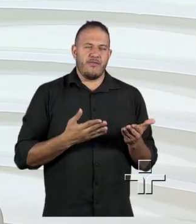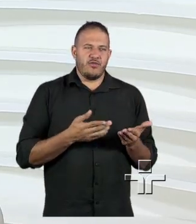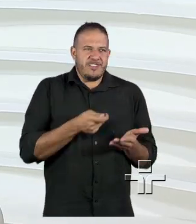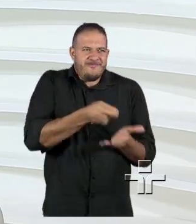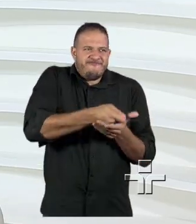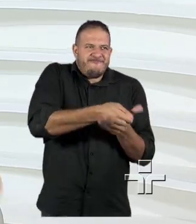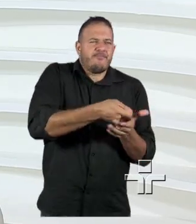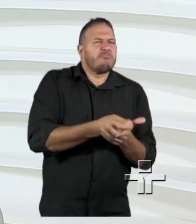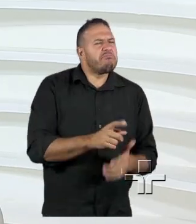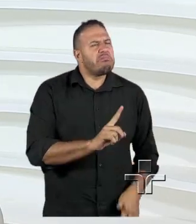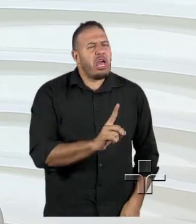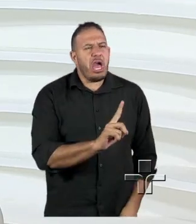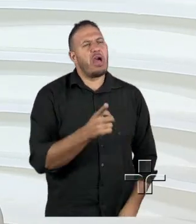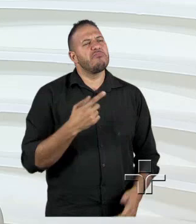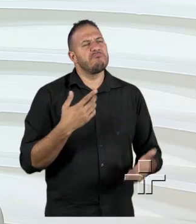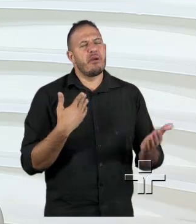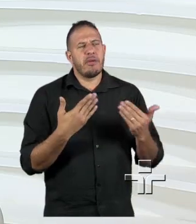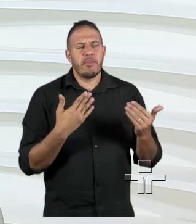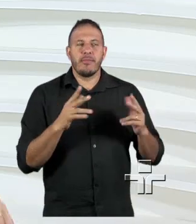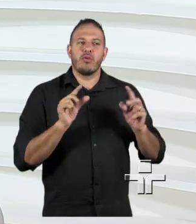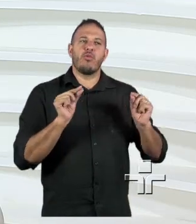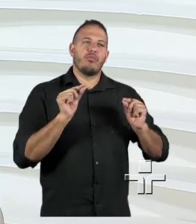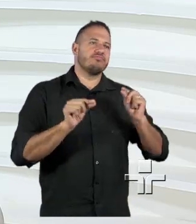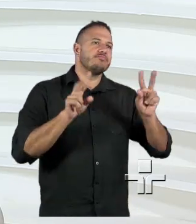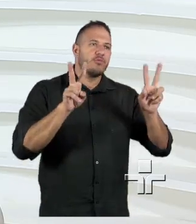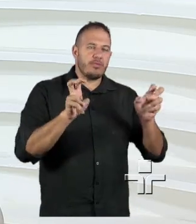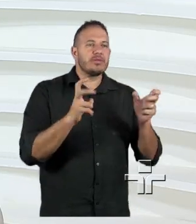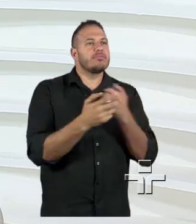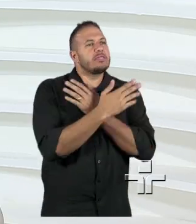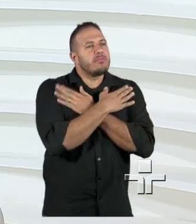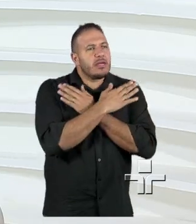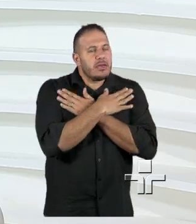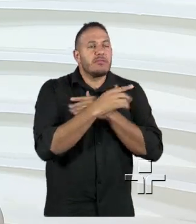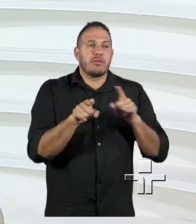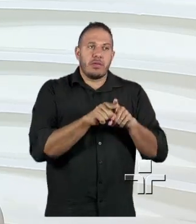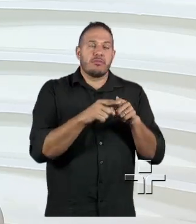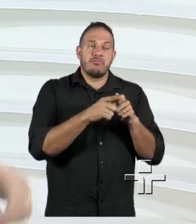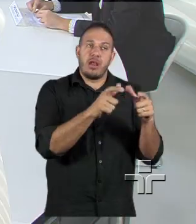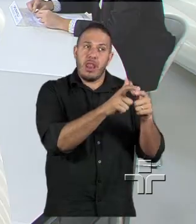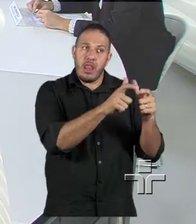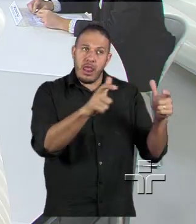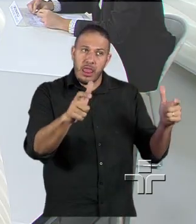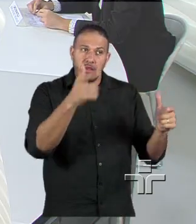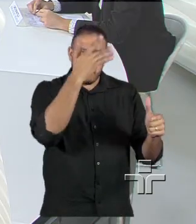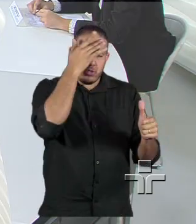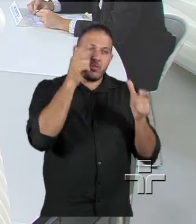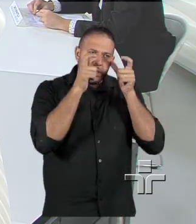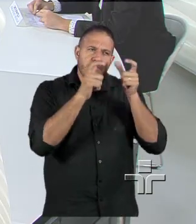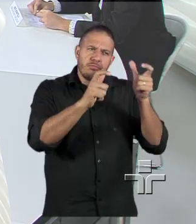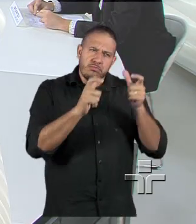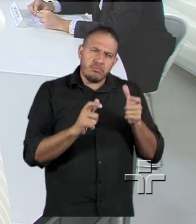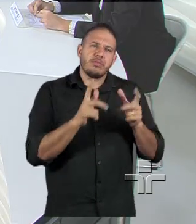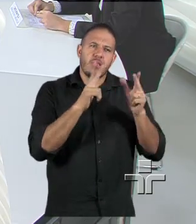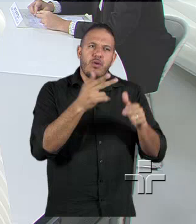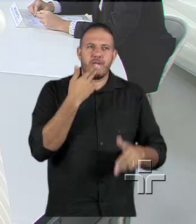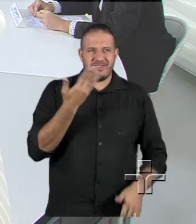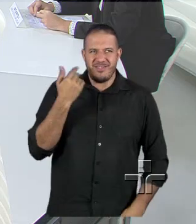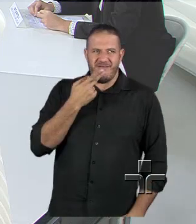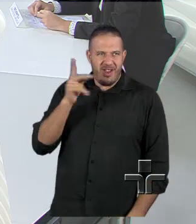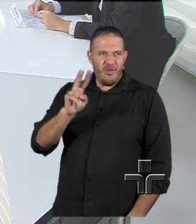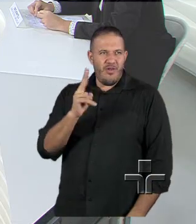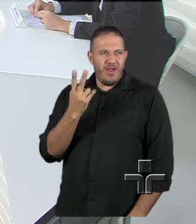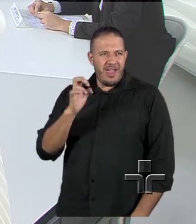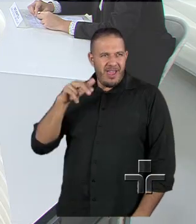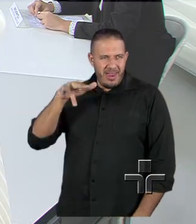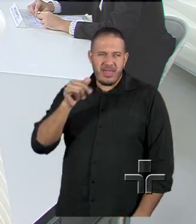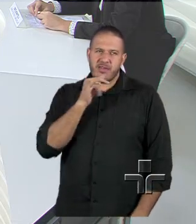mas uma relação leve com desemprego e aumento de demanda de pessoas interessadas. Naturalmente, como disse a Helena, quer dizer, são 2.000